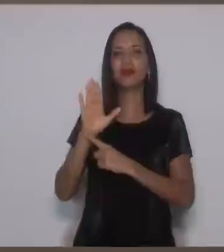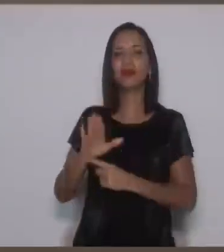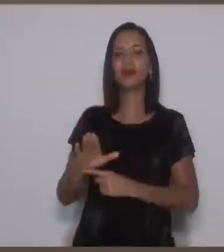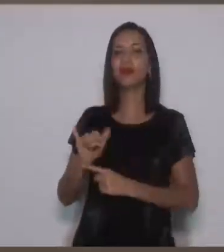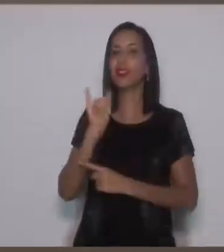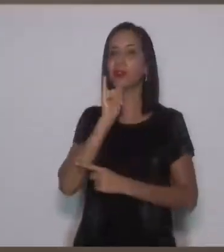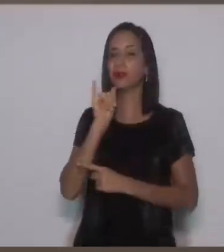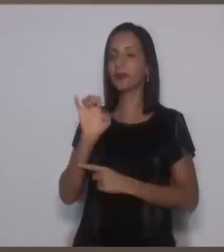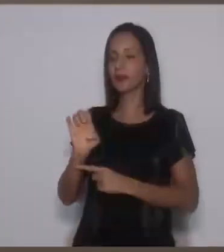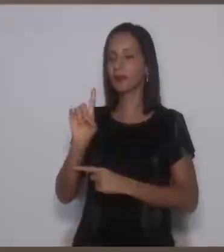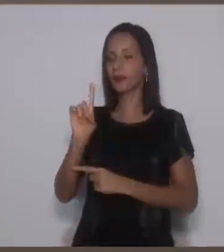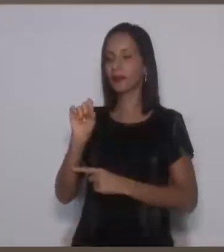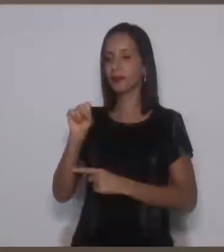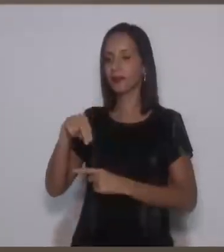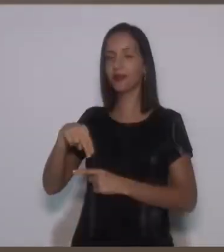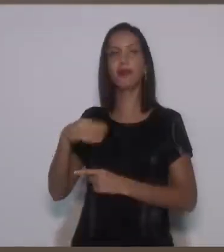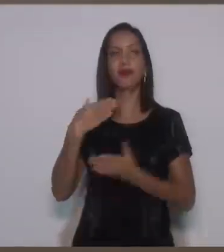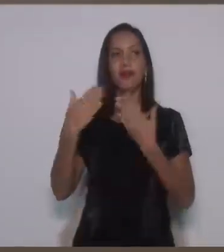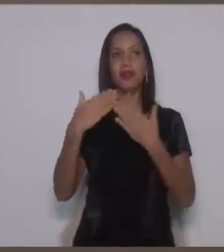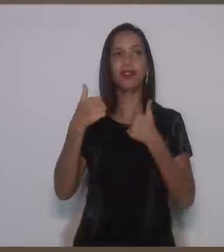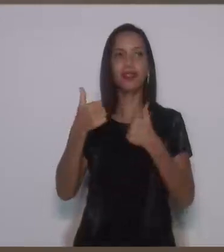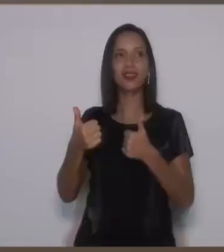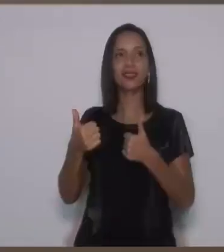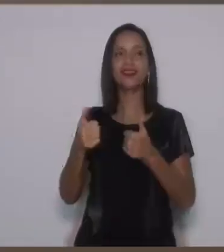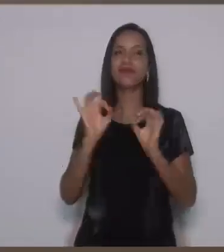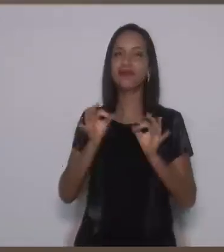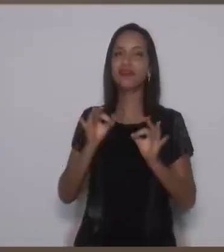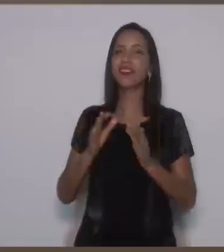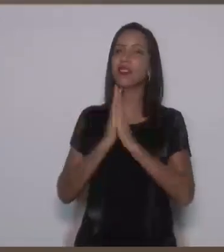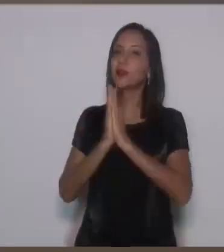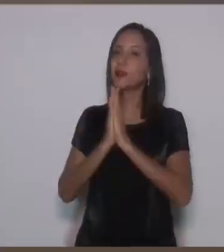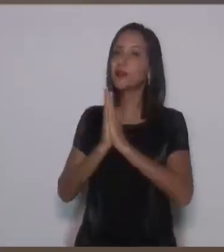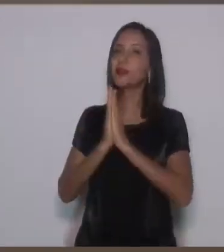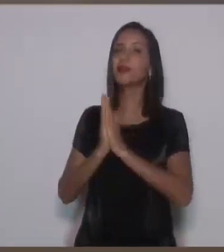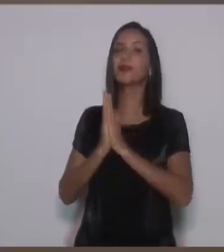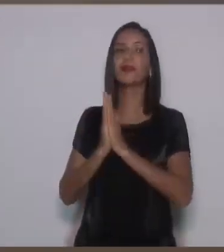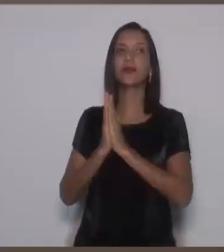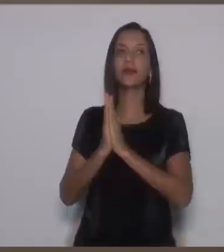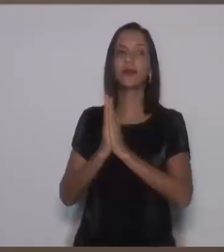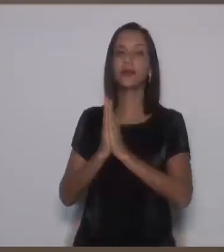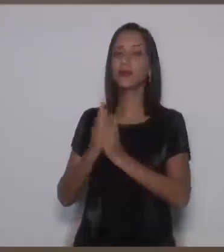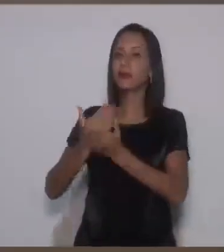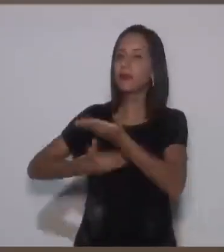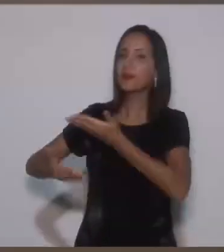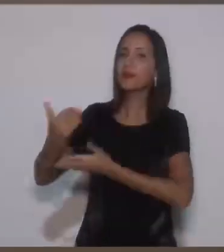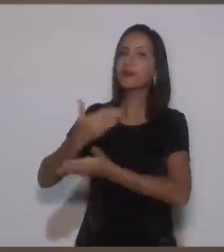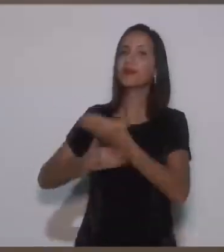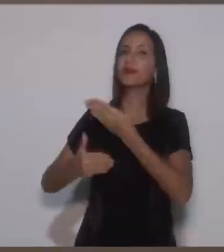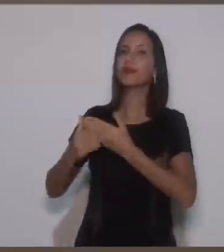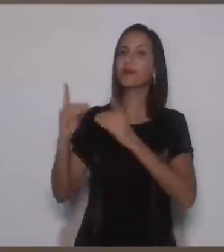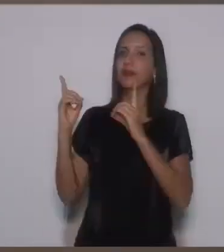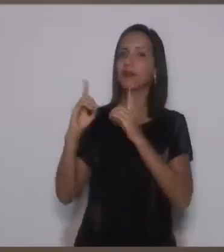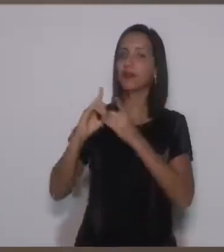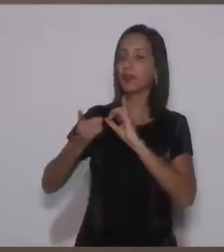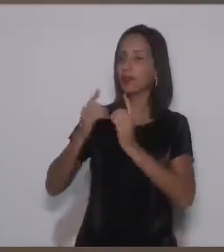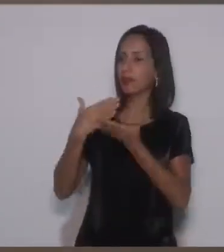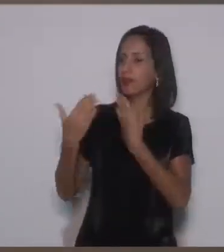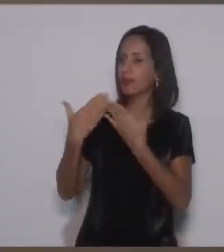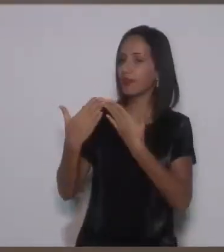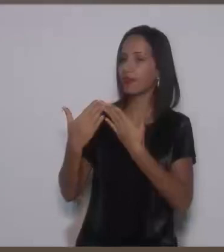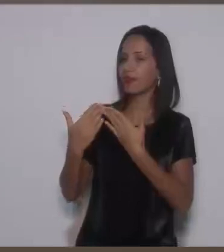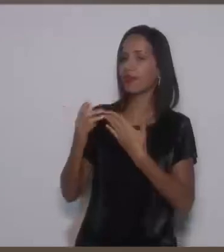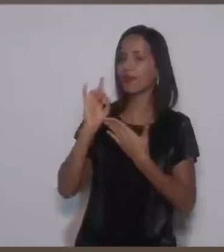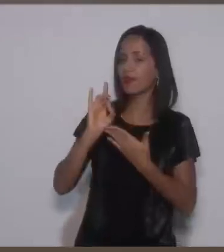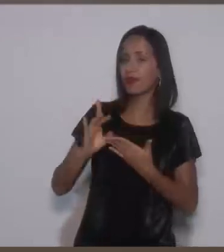pessoa que é bom de diálogo, não é, Edson? Então faço o apelo aqui para que chegue esse diálogo e saia da teoria, precisa